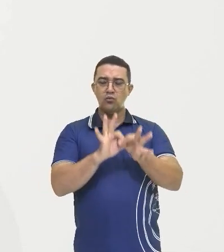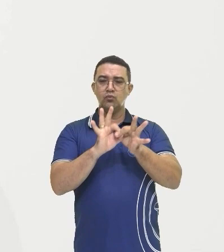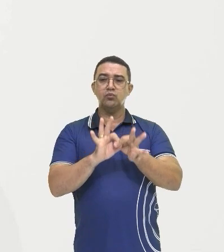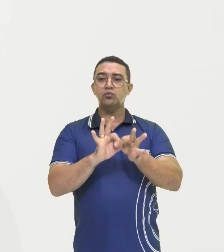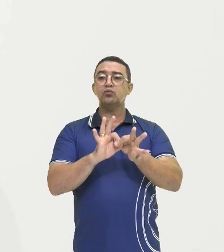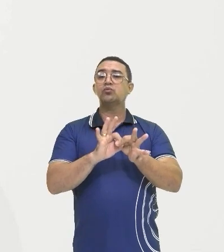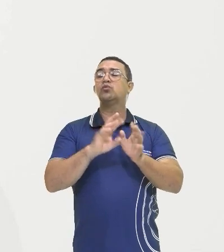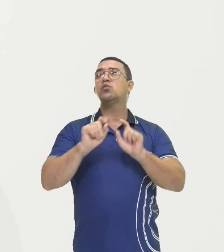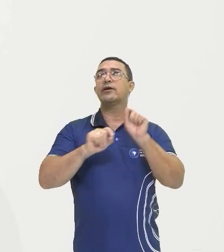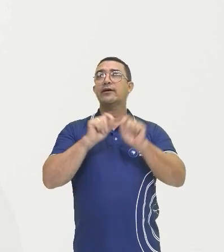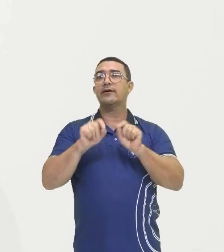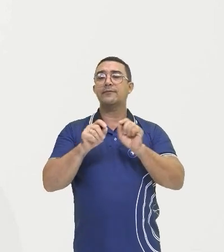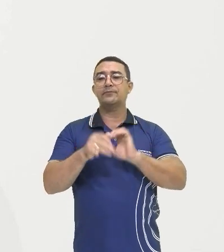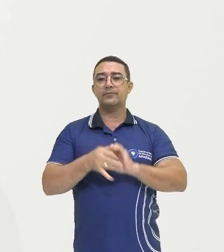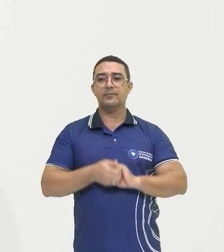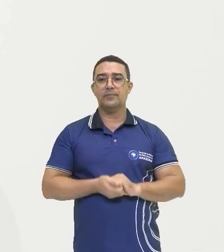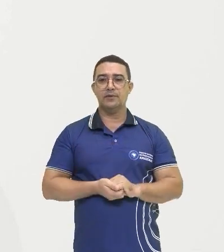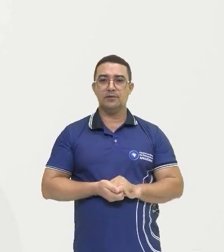fosse